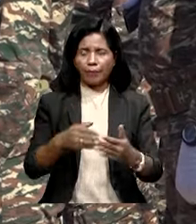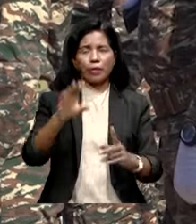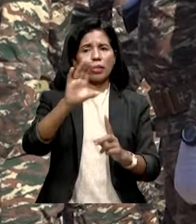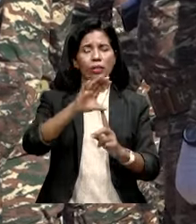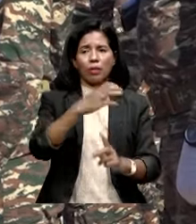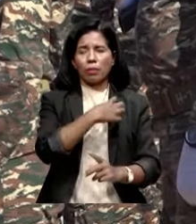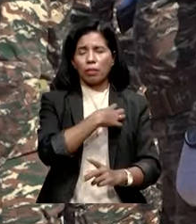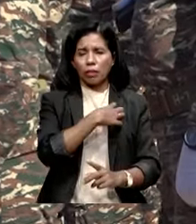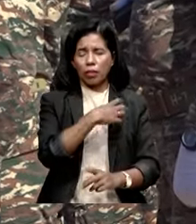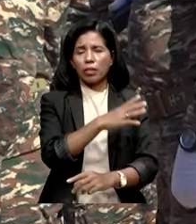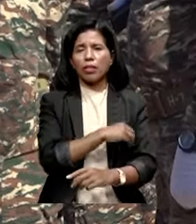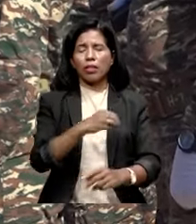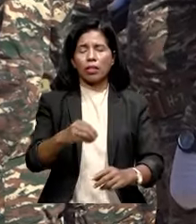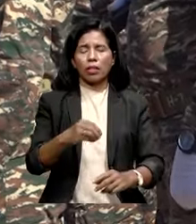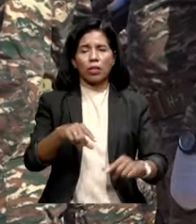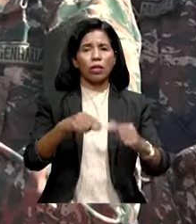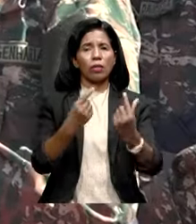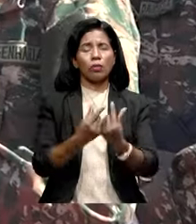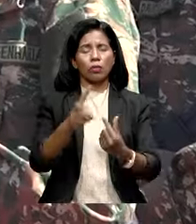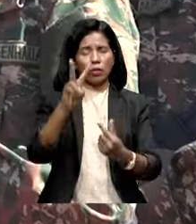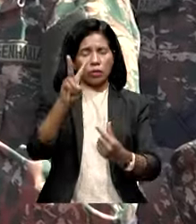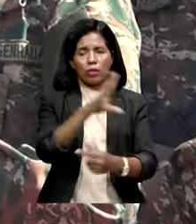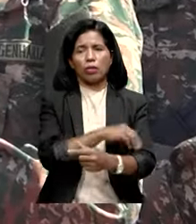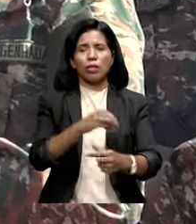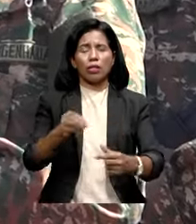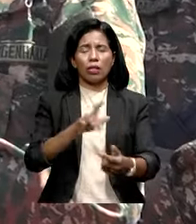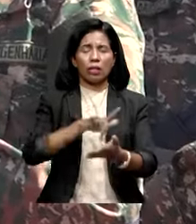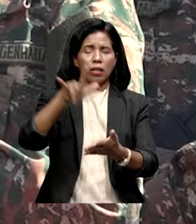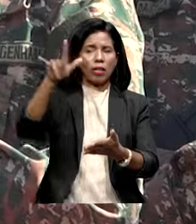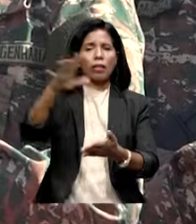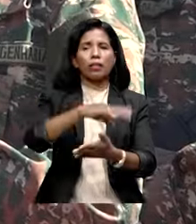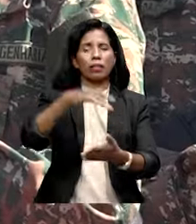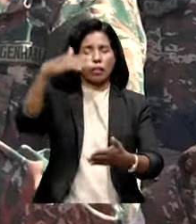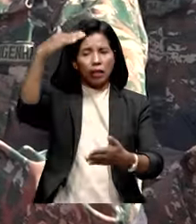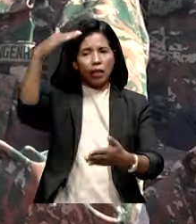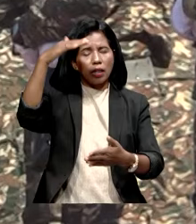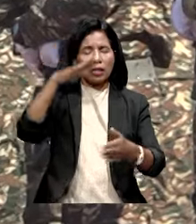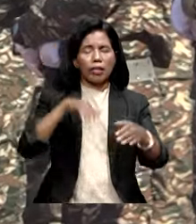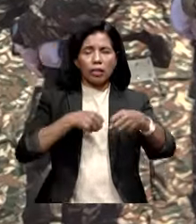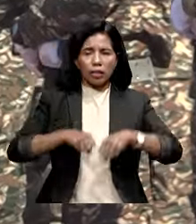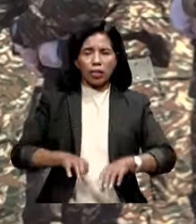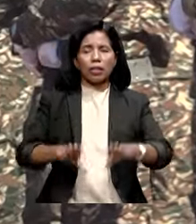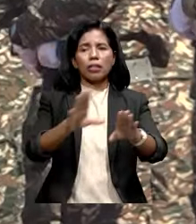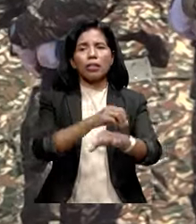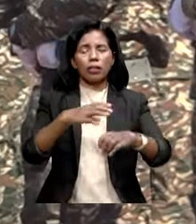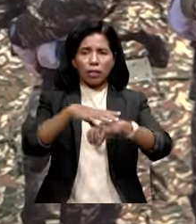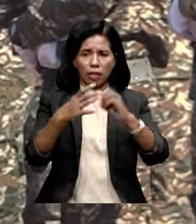de Tele e a componente Tolo, composto Rússia, componente terrestre, componente naval, no componente aero, o